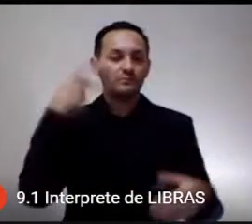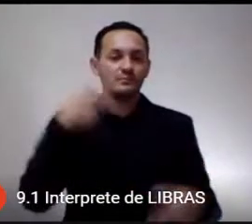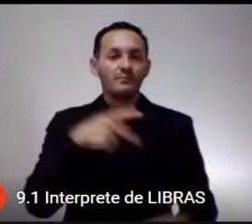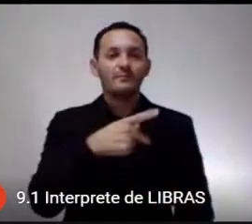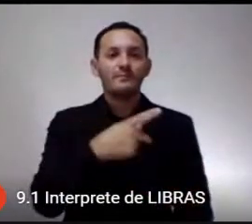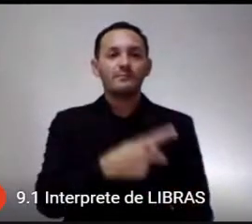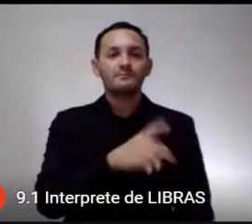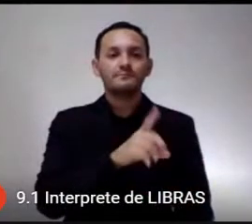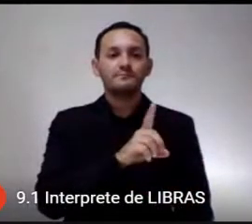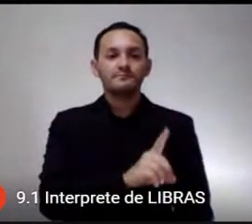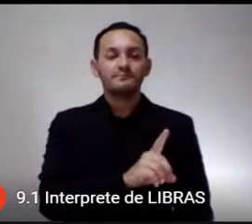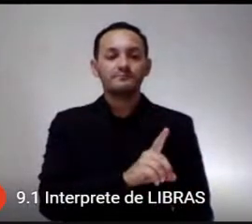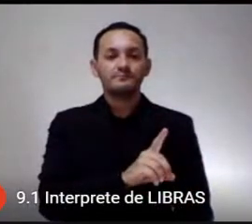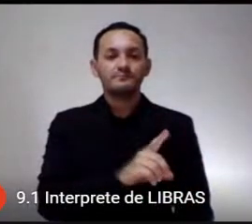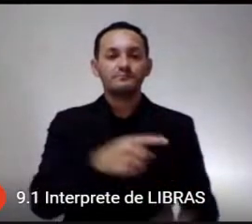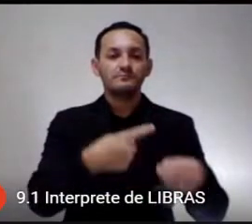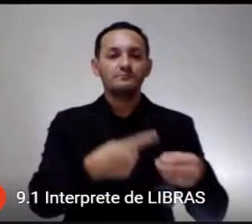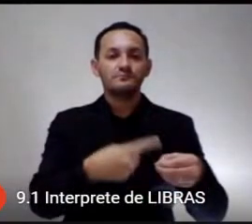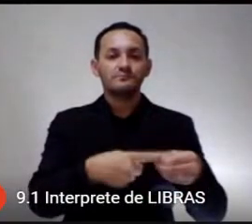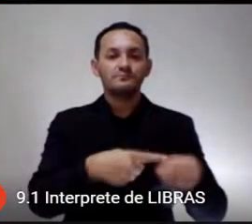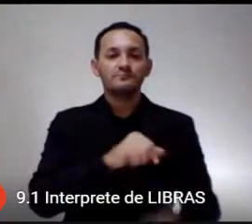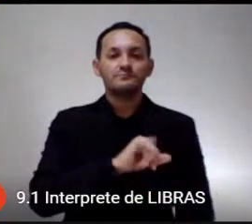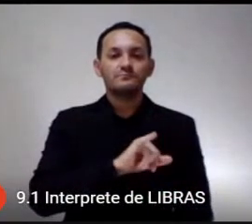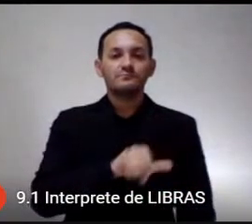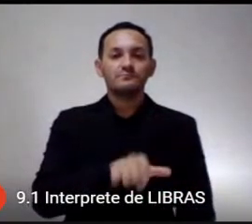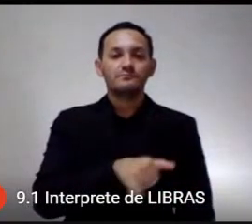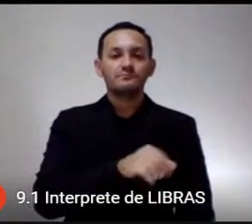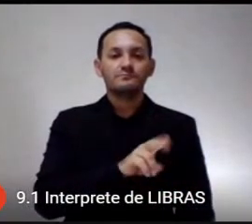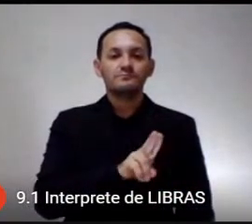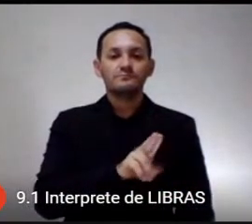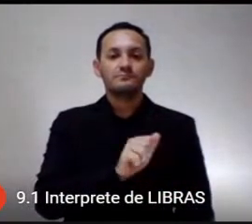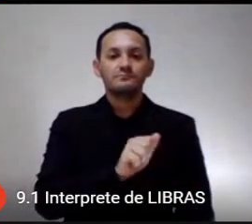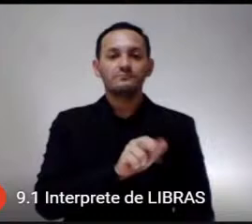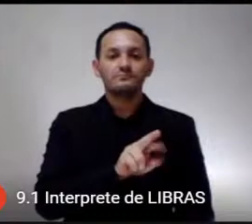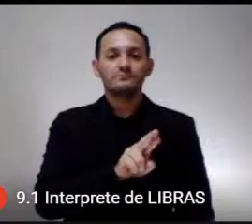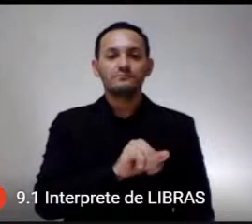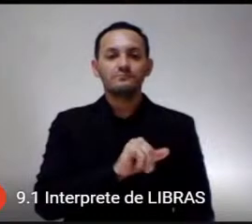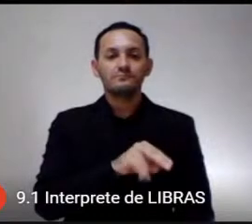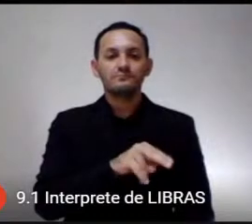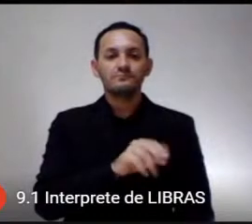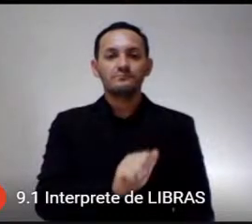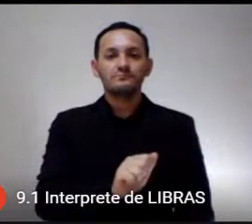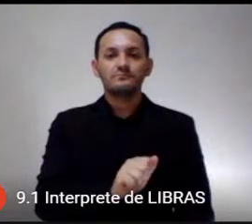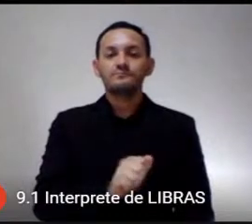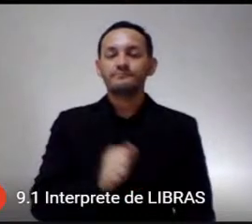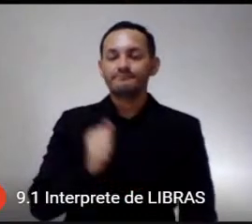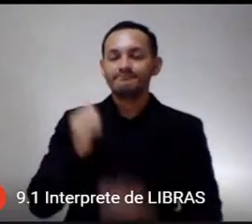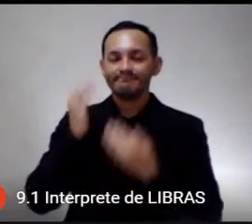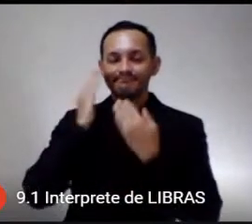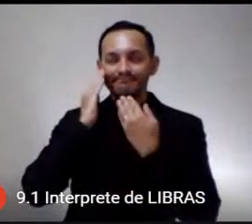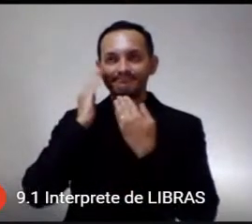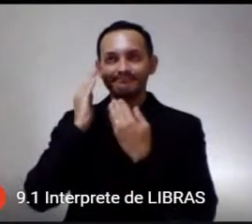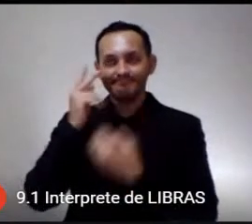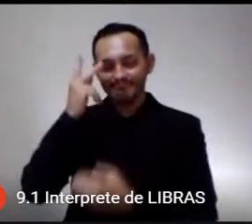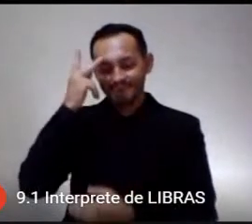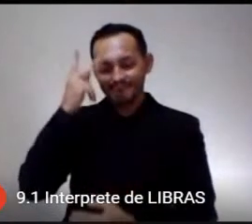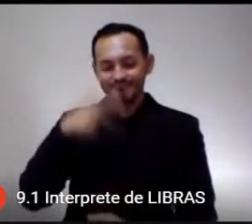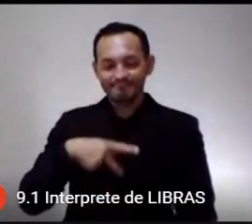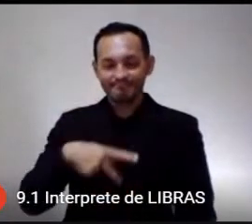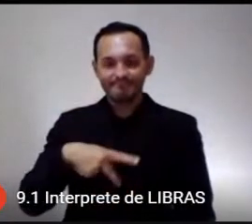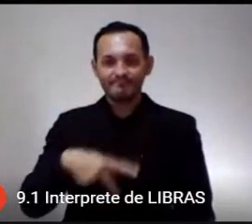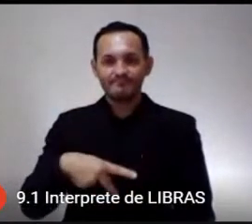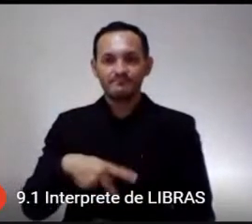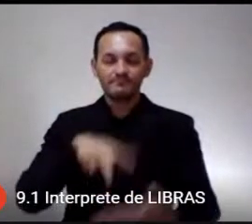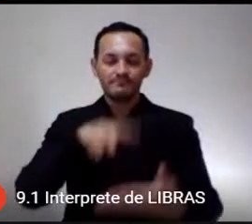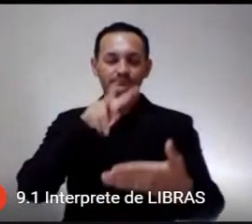Comissão Provisória de Juarina. Então, com a palavra, a eminente relatora. Obrigada, senhor presidente. Eu vou fazer a leitura